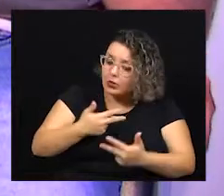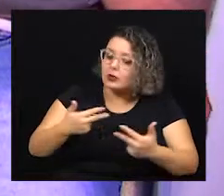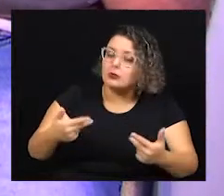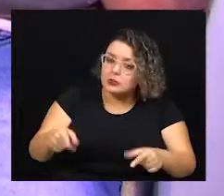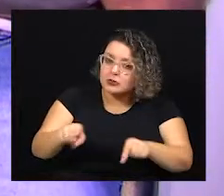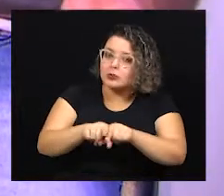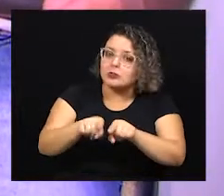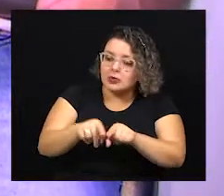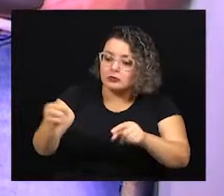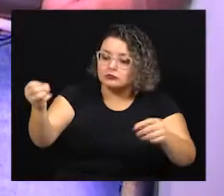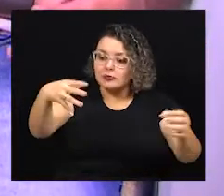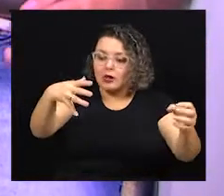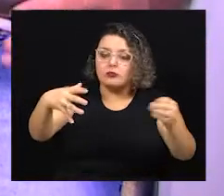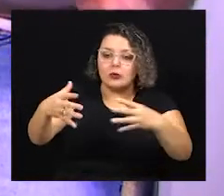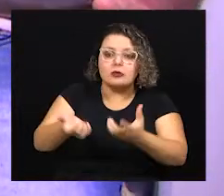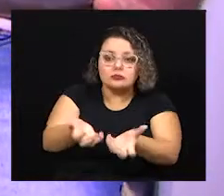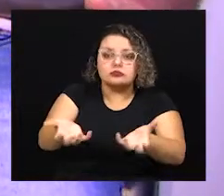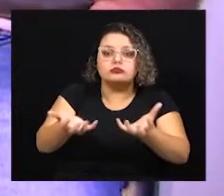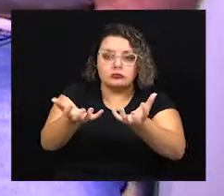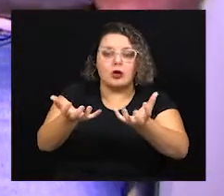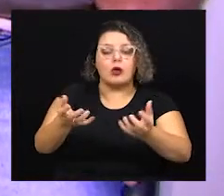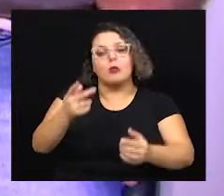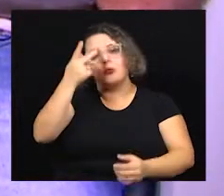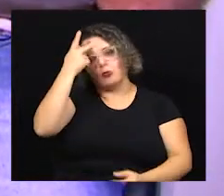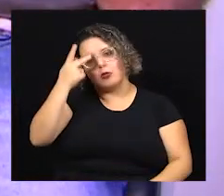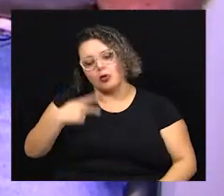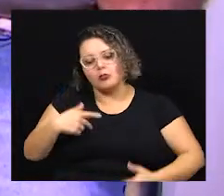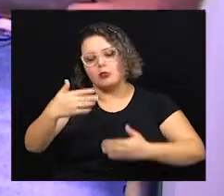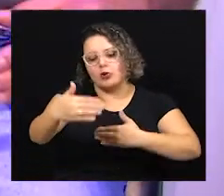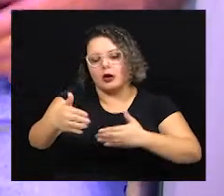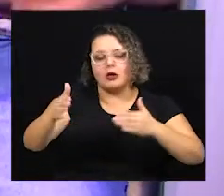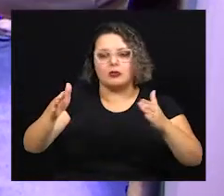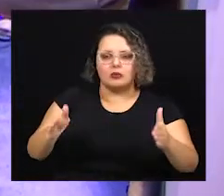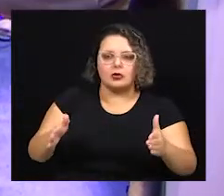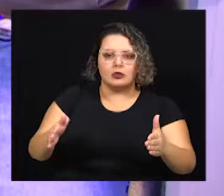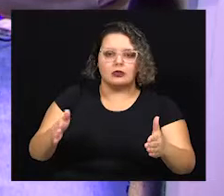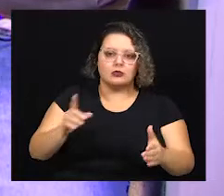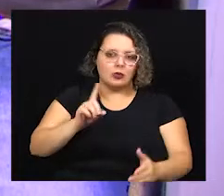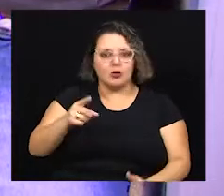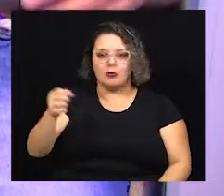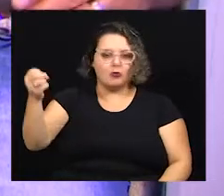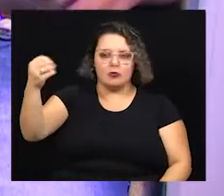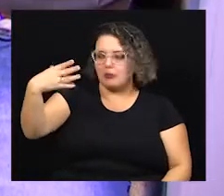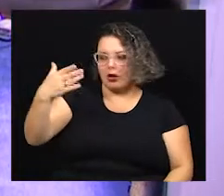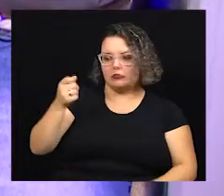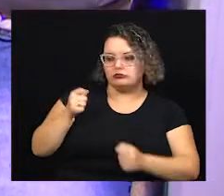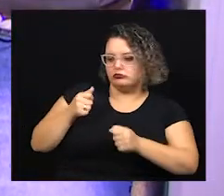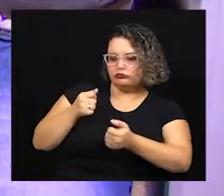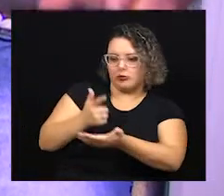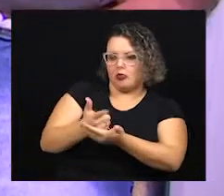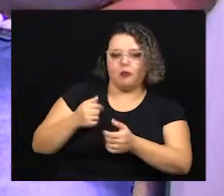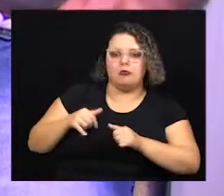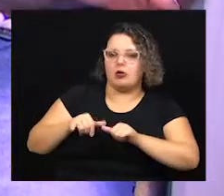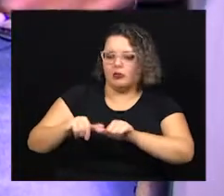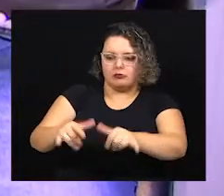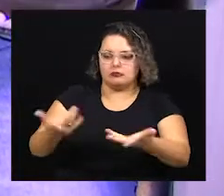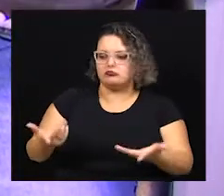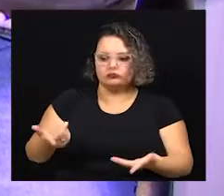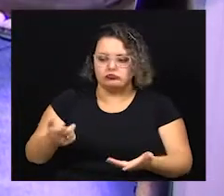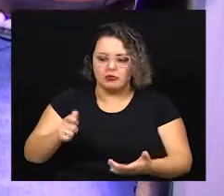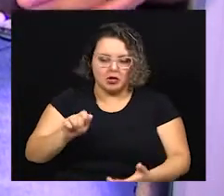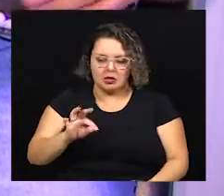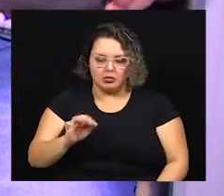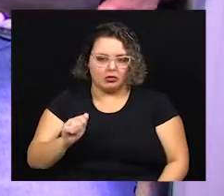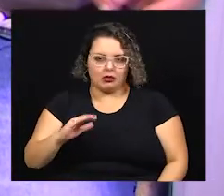iluminação. Aí são iluminações próprias para o aquário, entendeu? Não é uma lâmpada que você compra num atacado, aí,